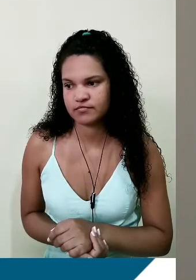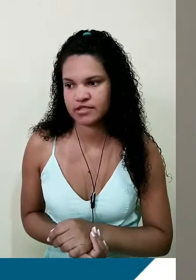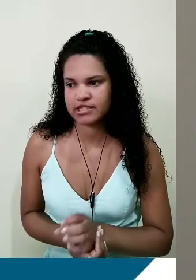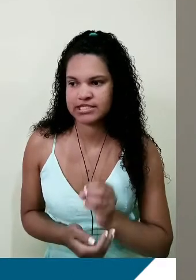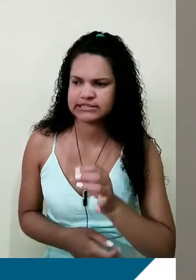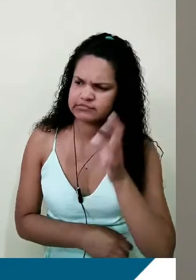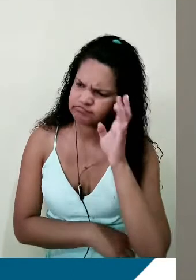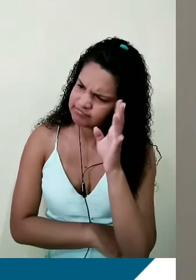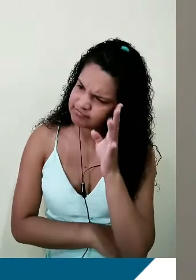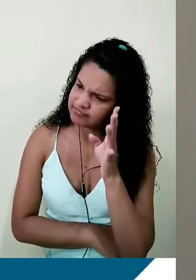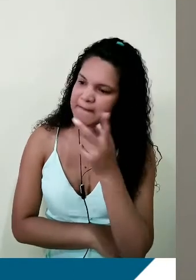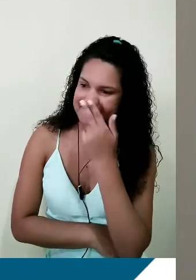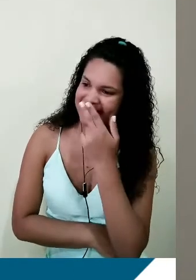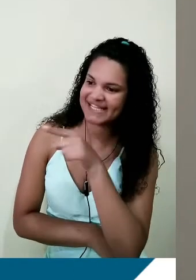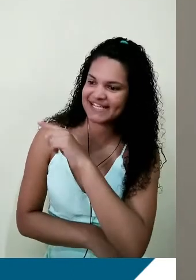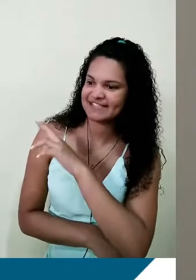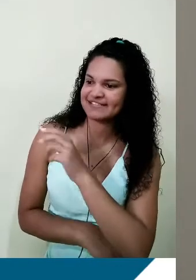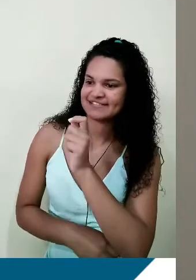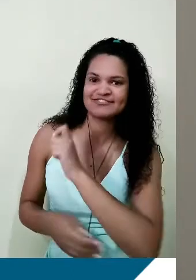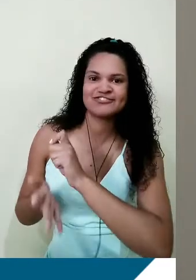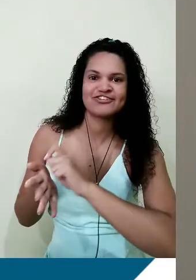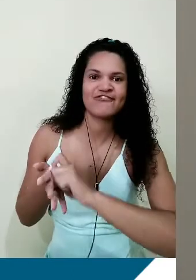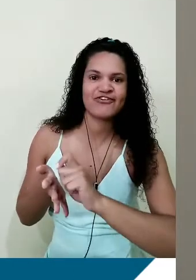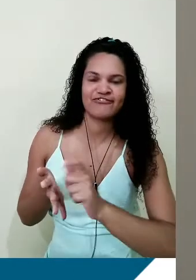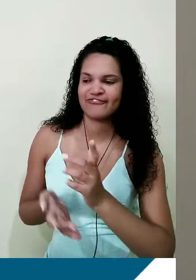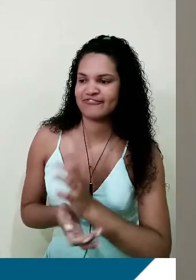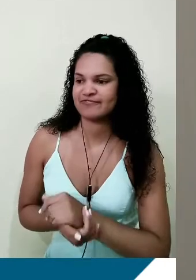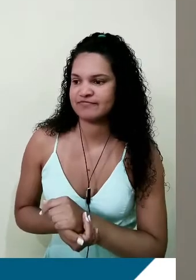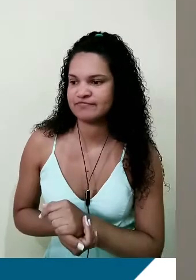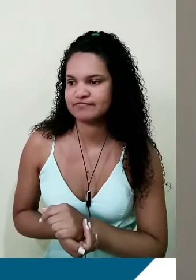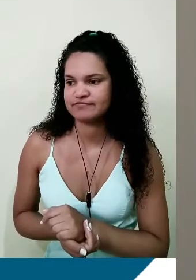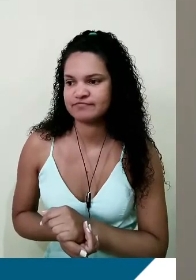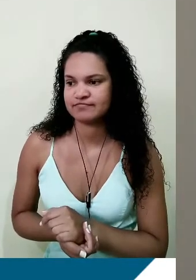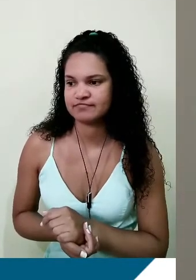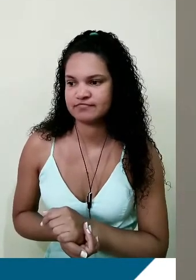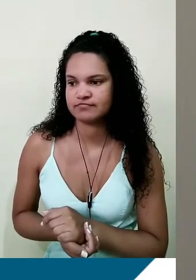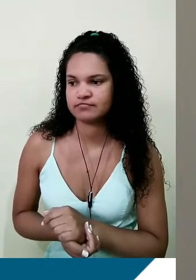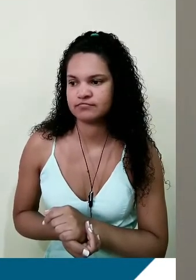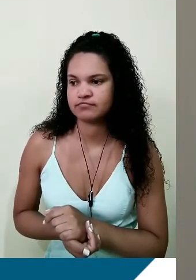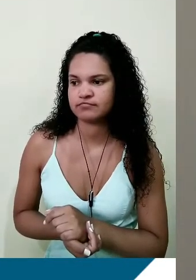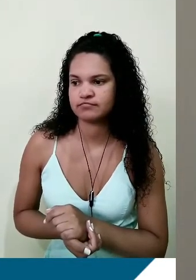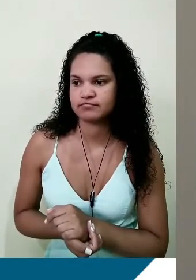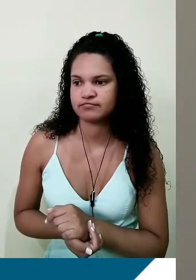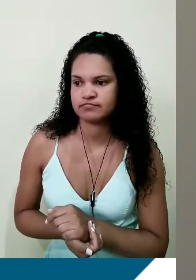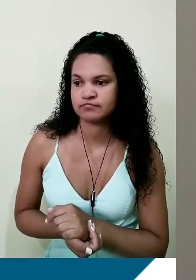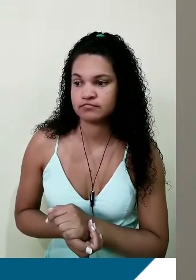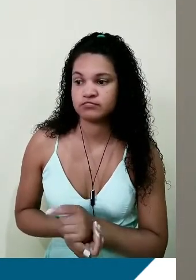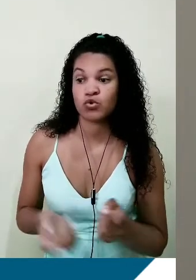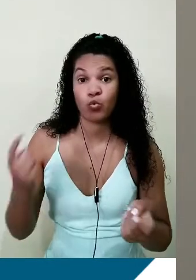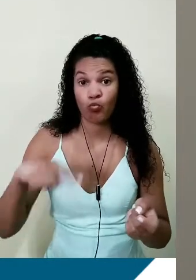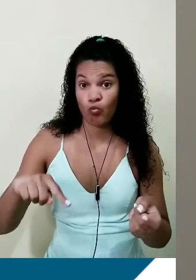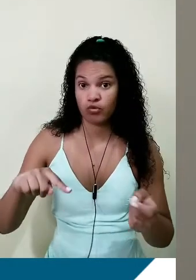a gente tem a equação quimicão. A quantidade de calor